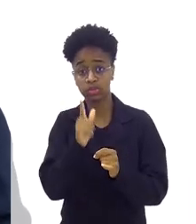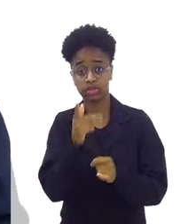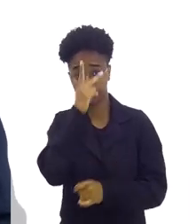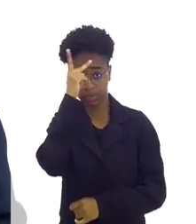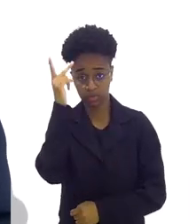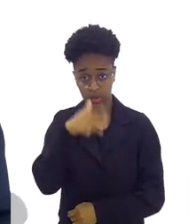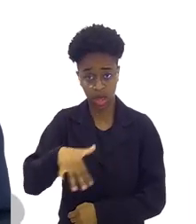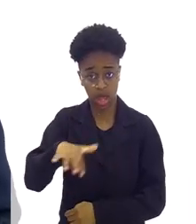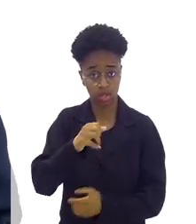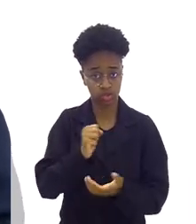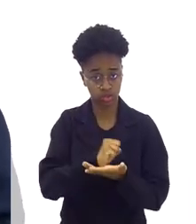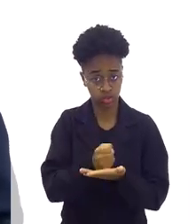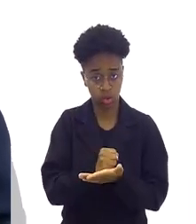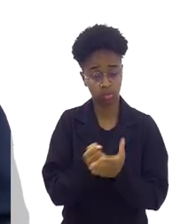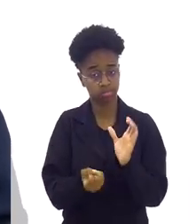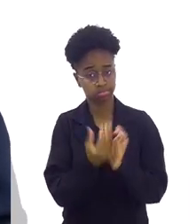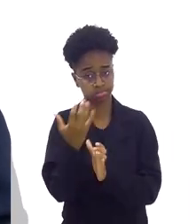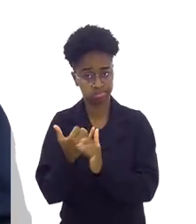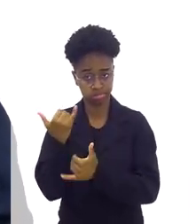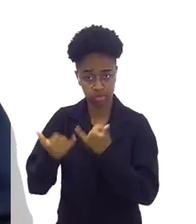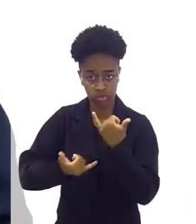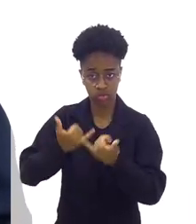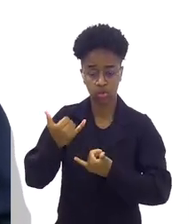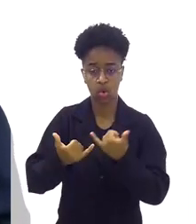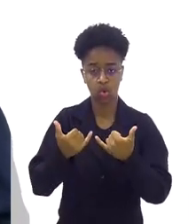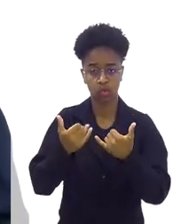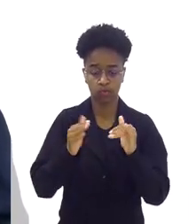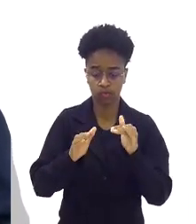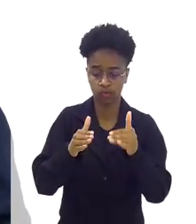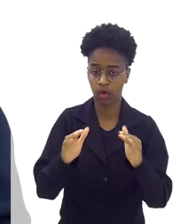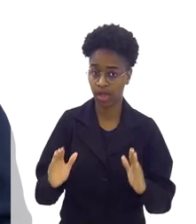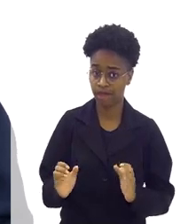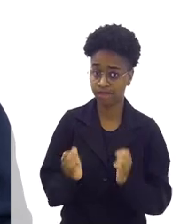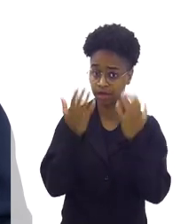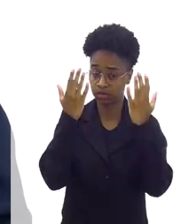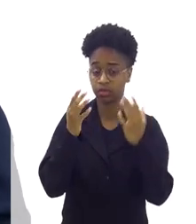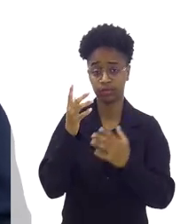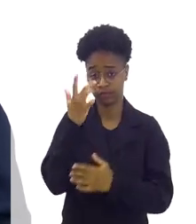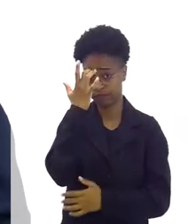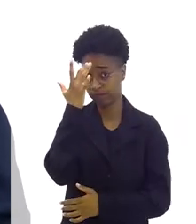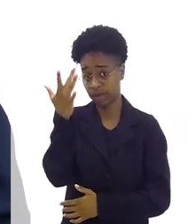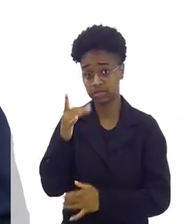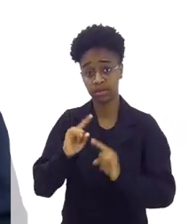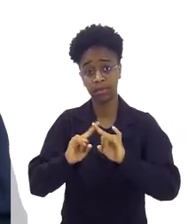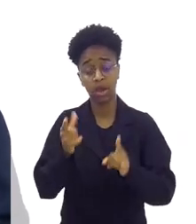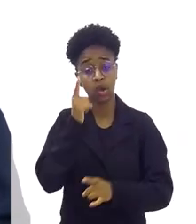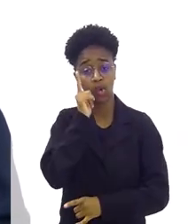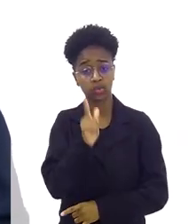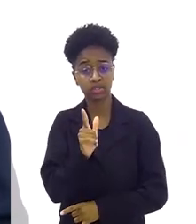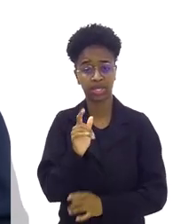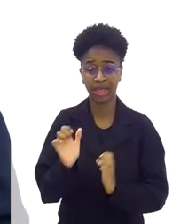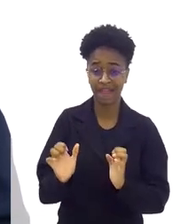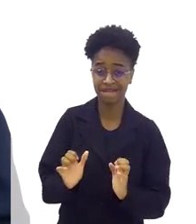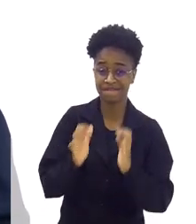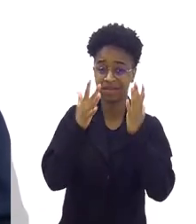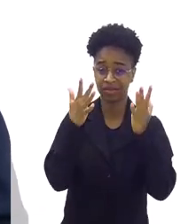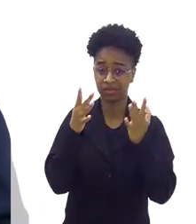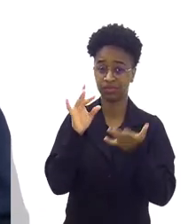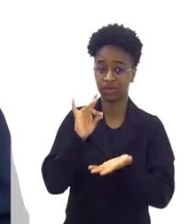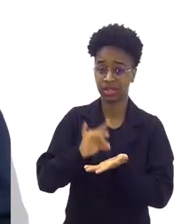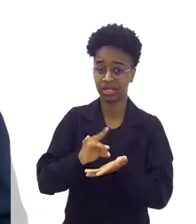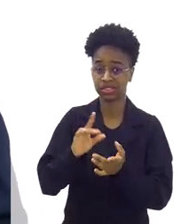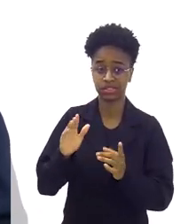conseguir pessoas que são da área de jogos para desenvolver um jogo para um evento, é fácil. Agora, conseguir um